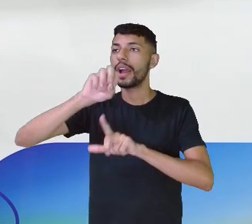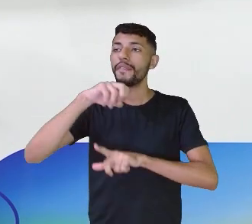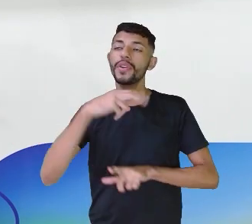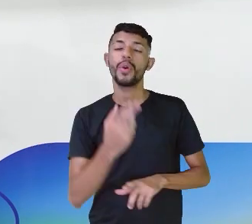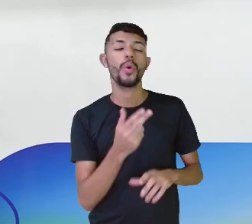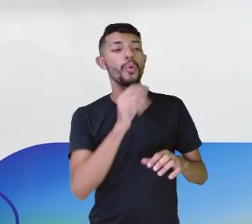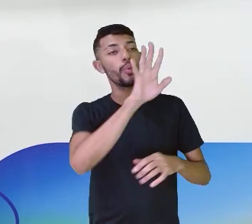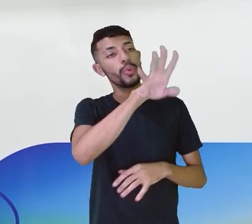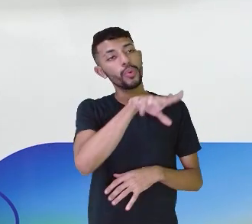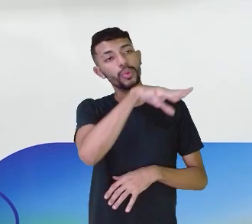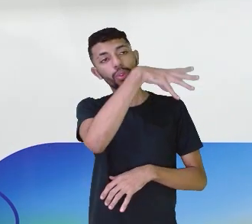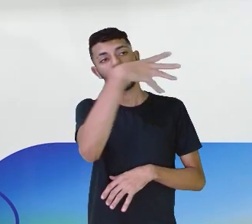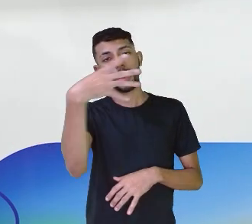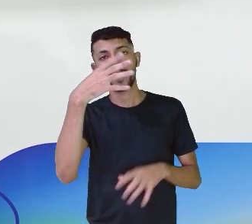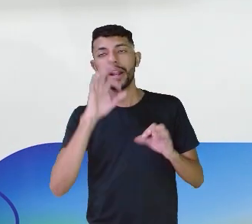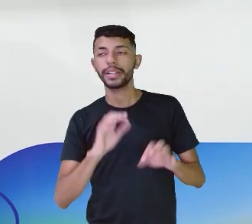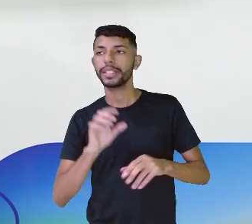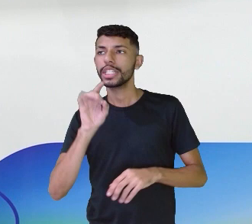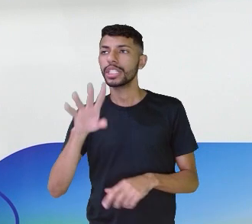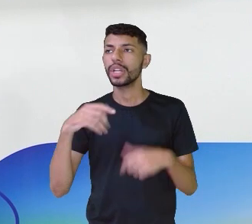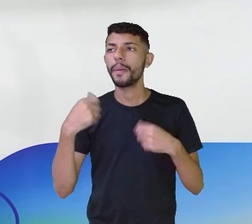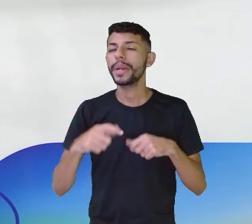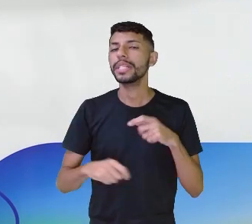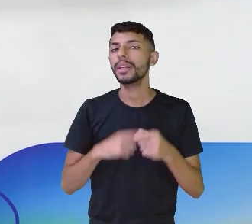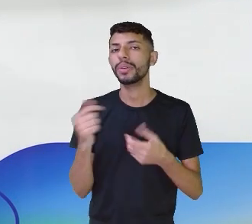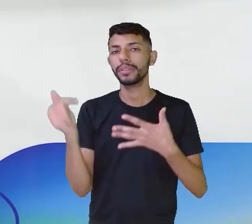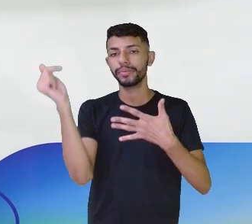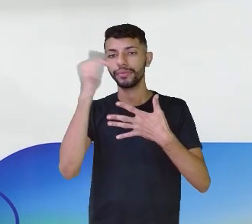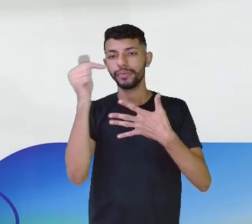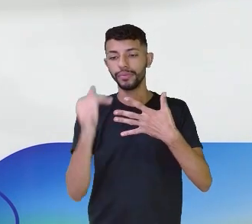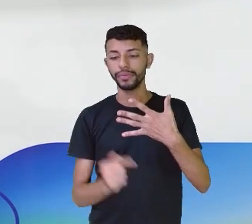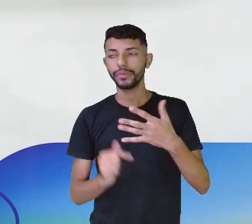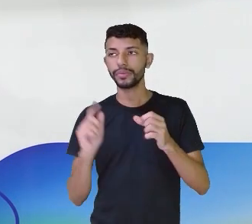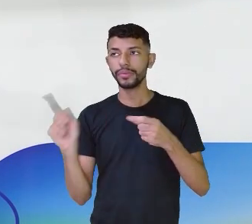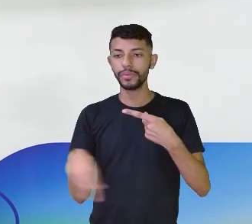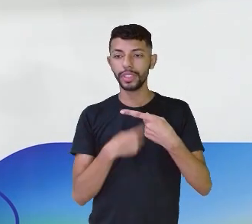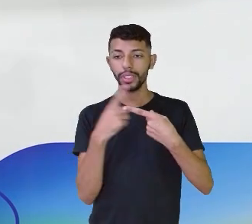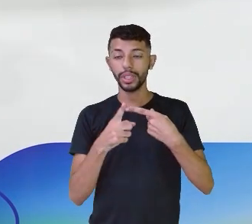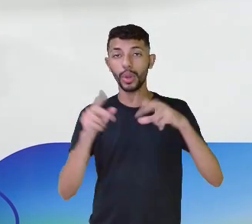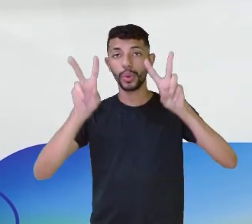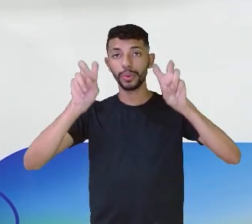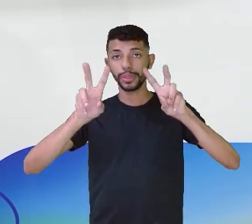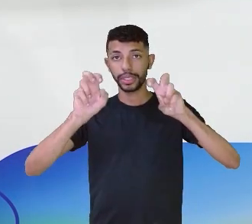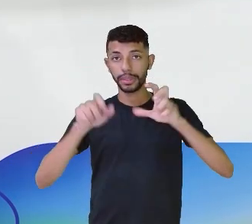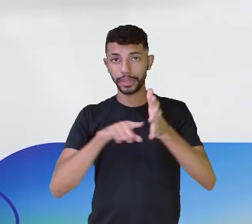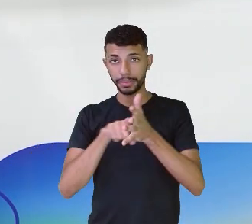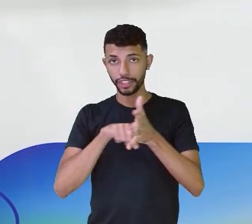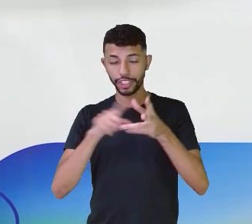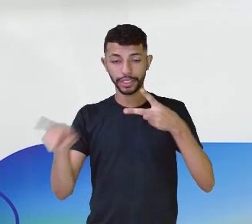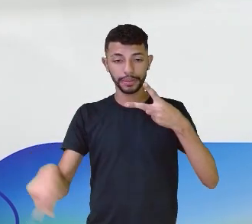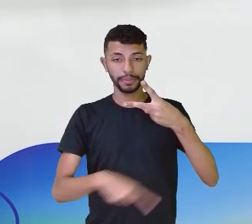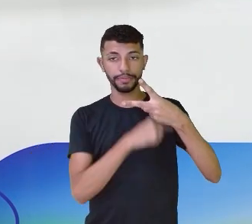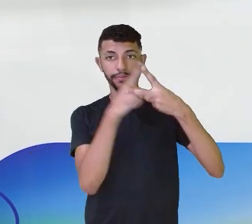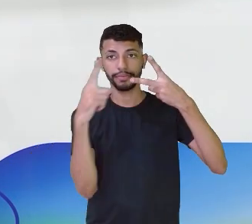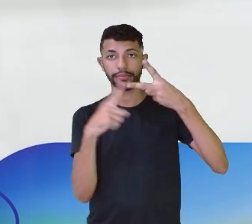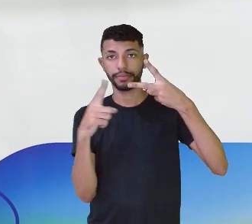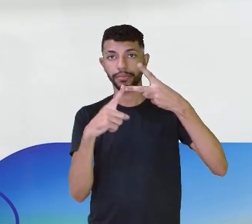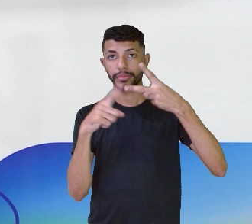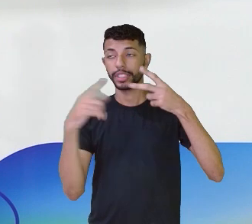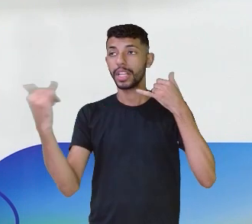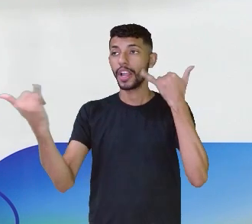uma tabela. Eu só preciso dos elementos. Preciso saber do que se trata a pesquisa. Preciso saber